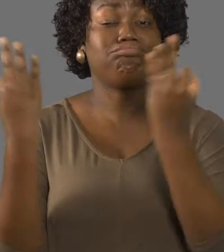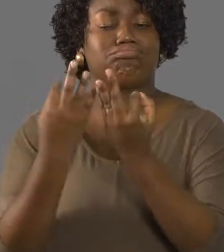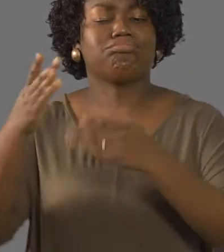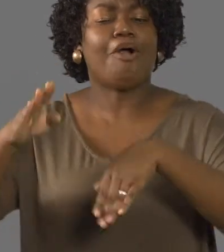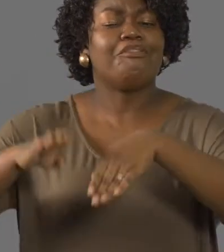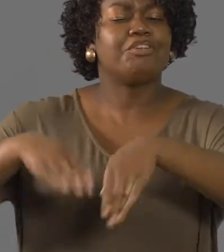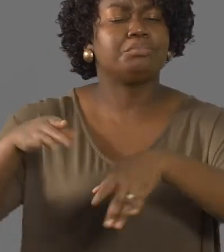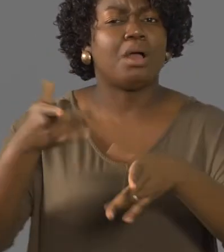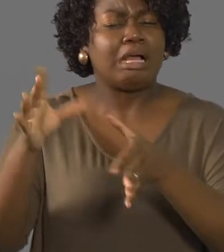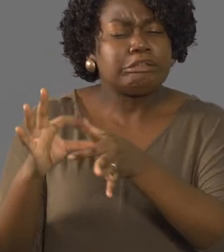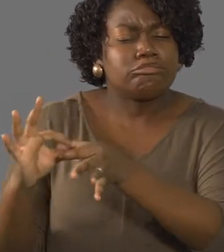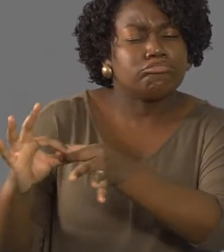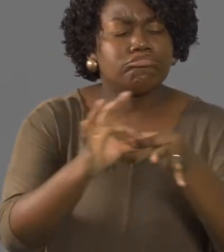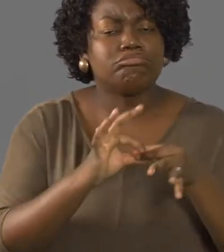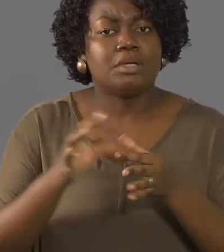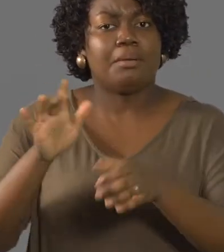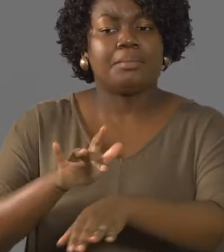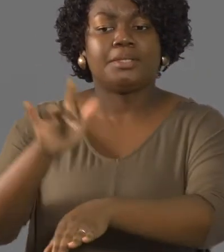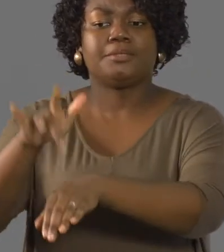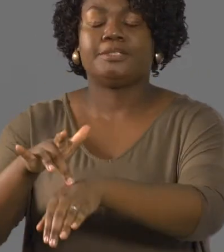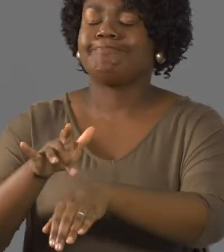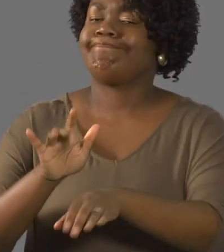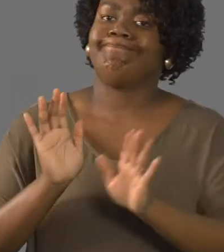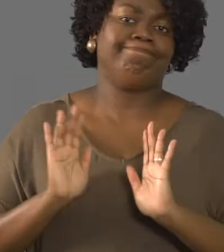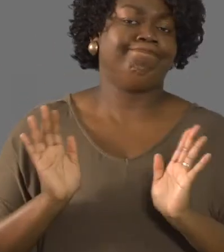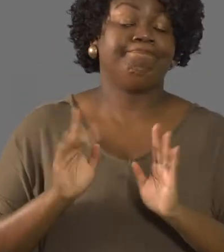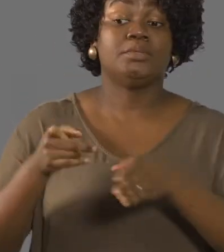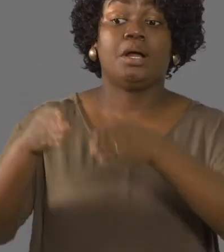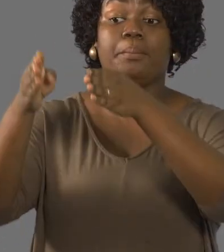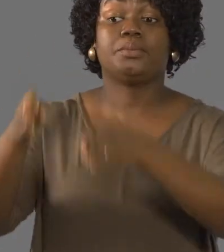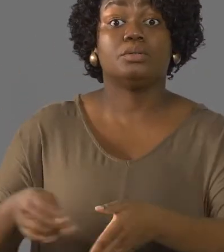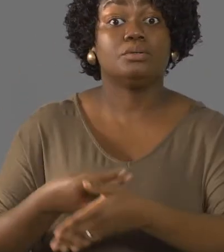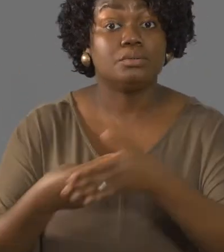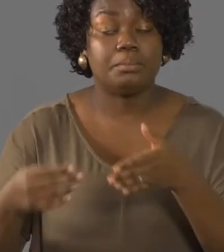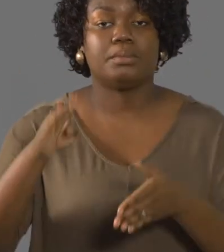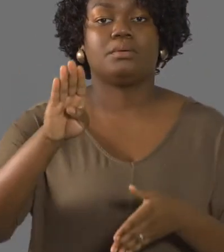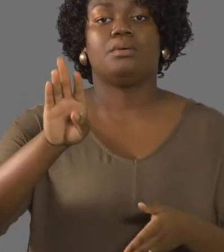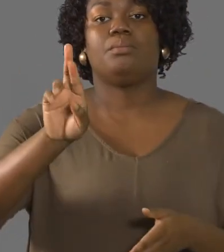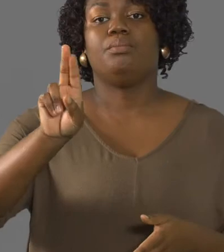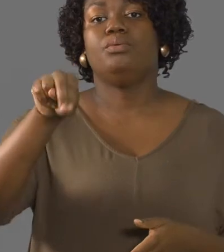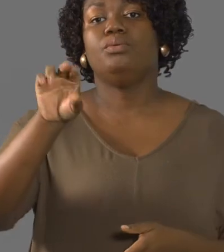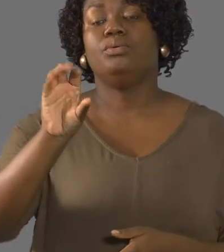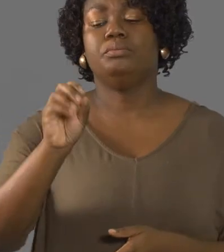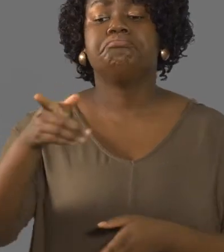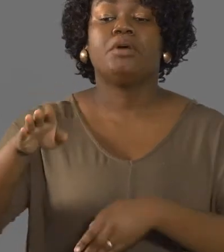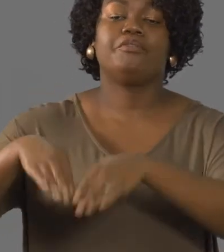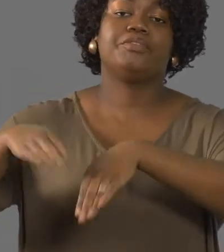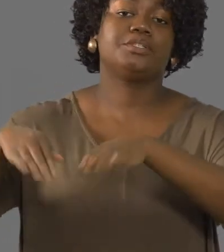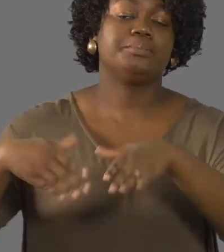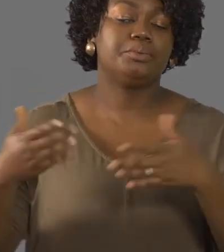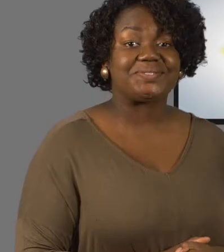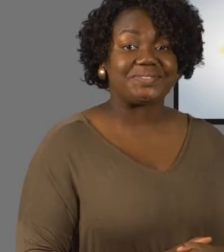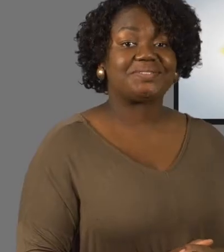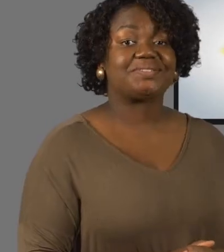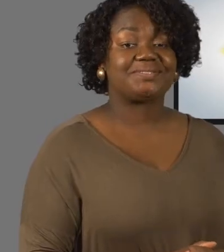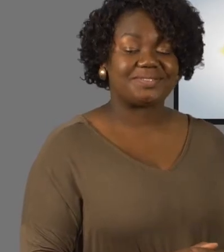destacamos o distanciamento da Federação Moçambicana de Futebol em relação ao caso dos vistos do Bruno Langa.